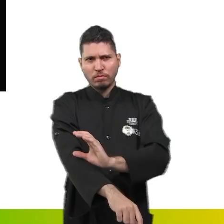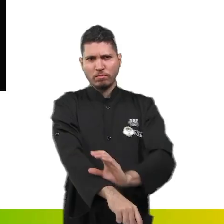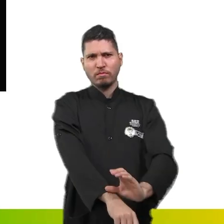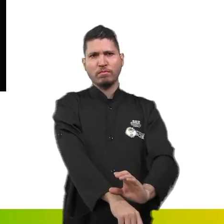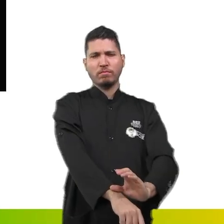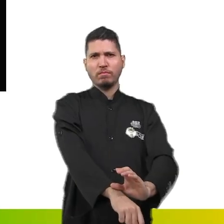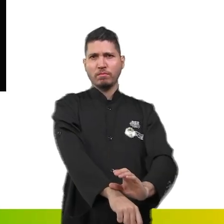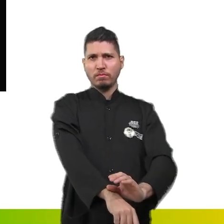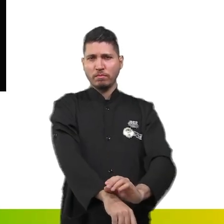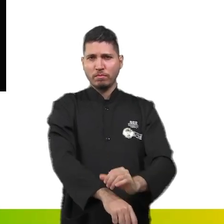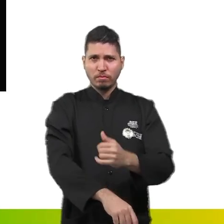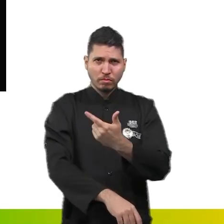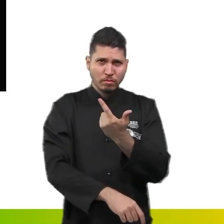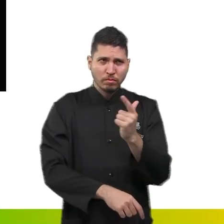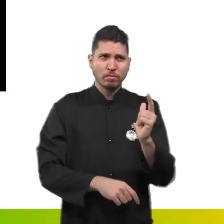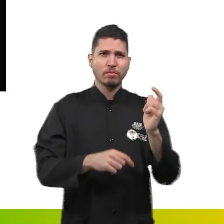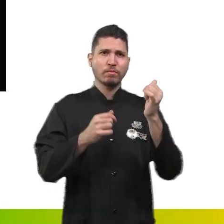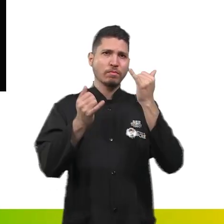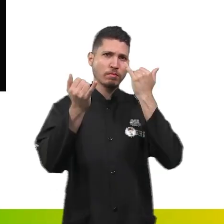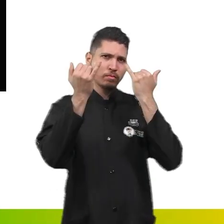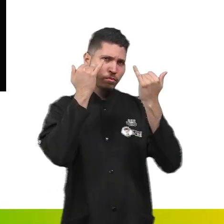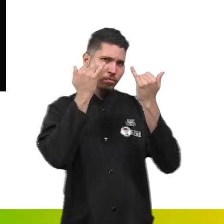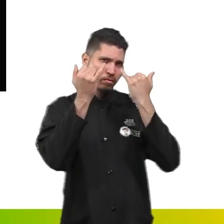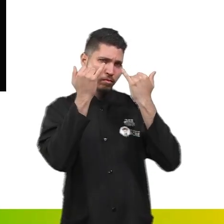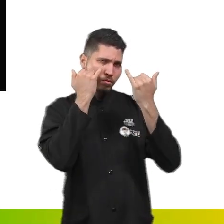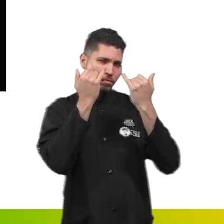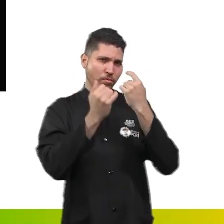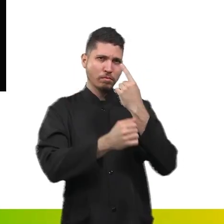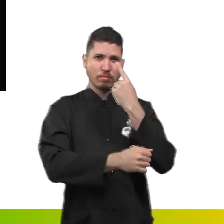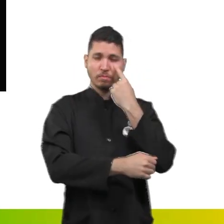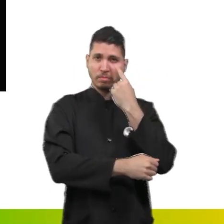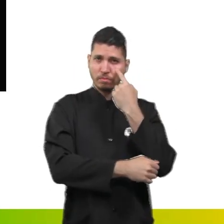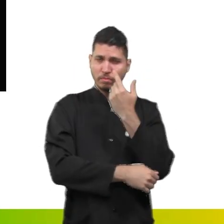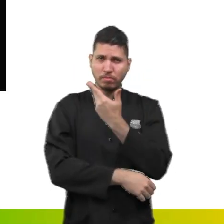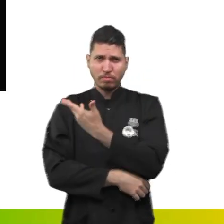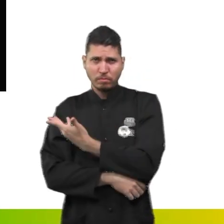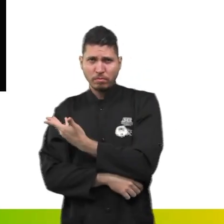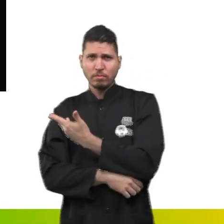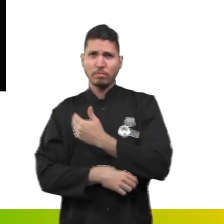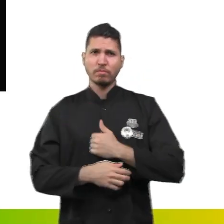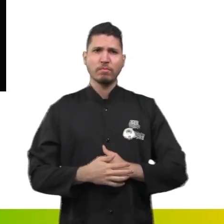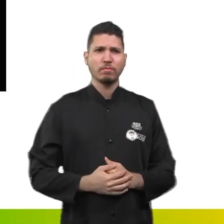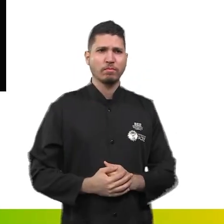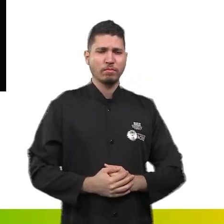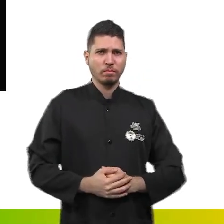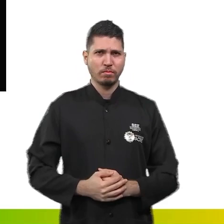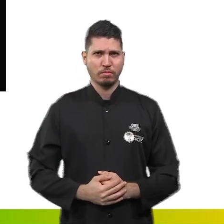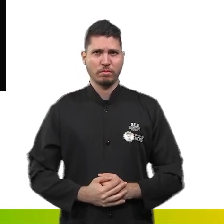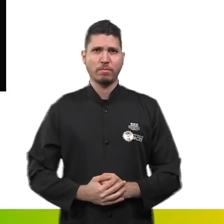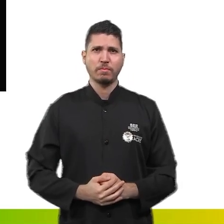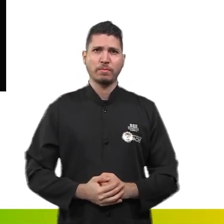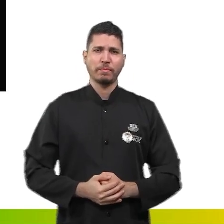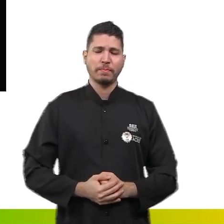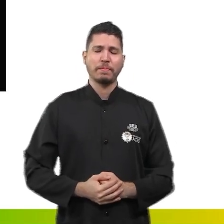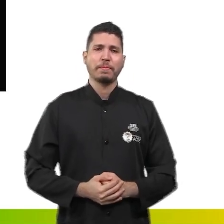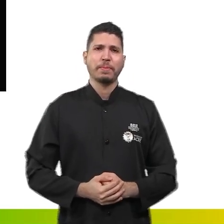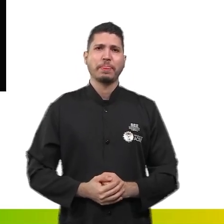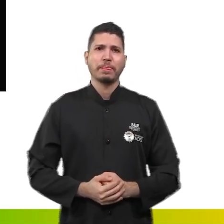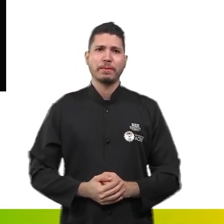de informações só em olhar para essa imagem. Nós temos aí uma imagem de